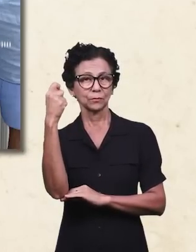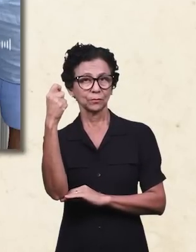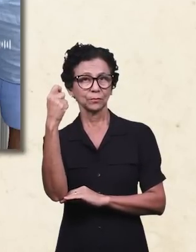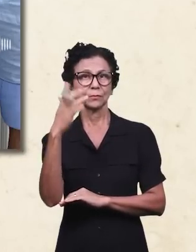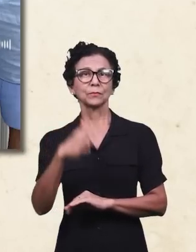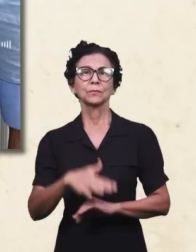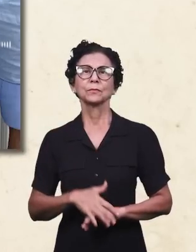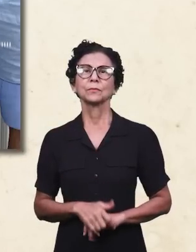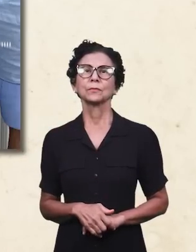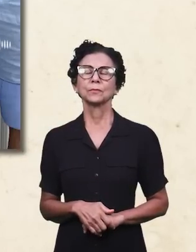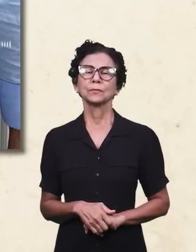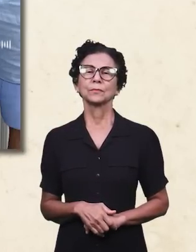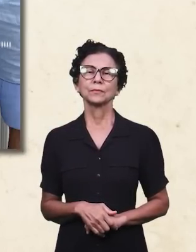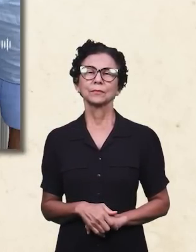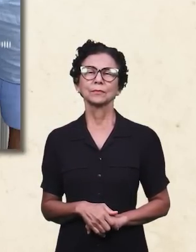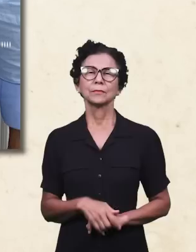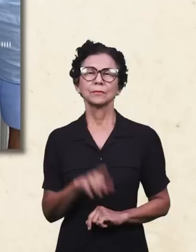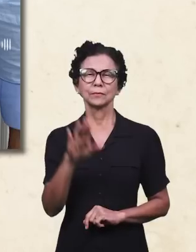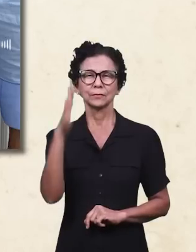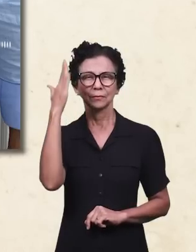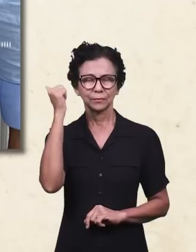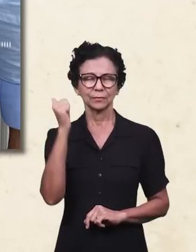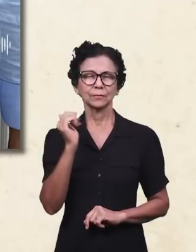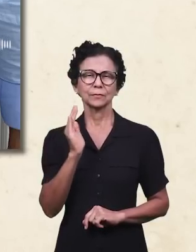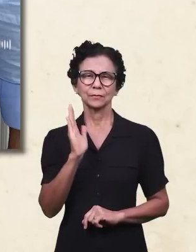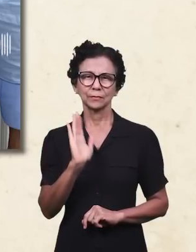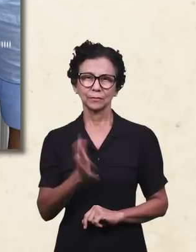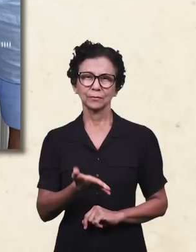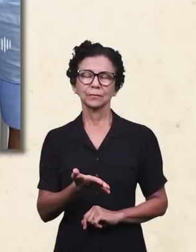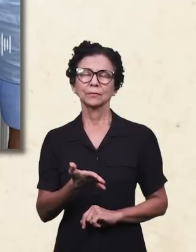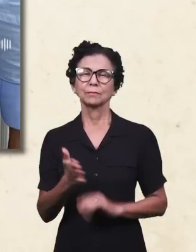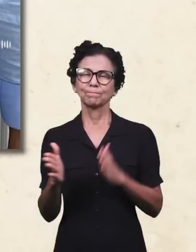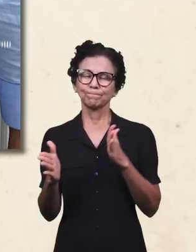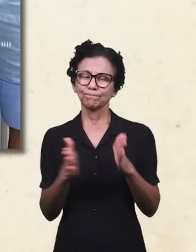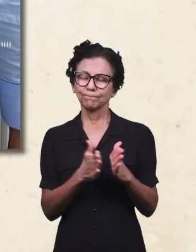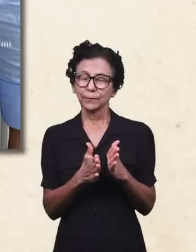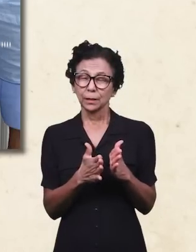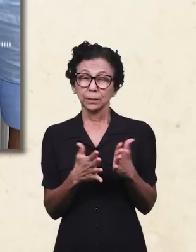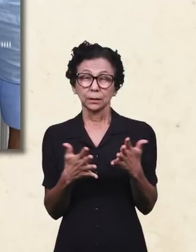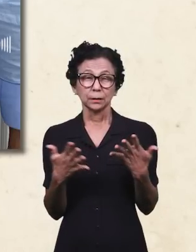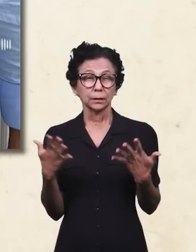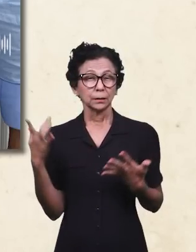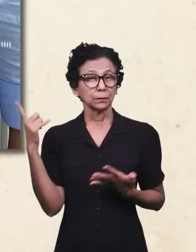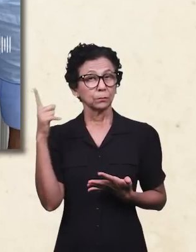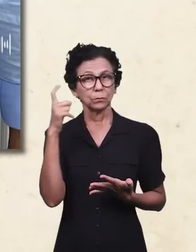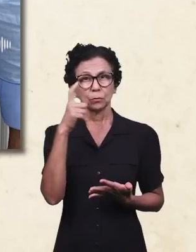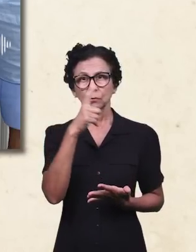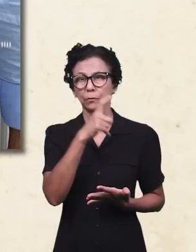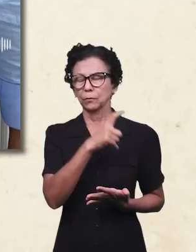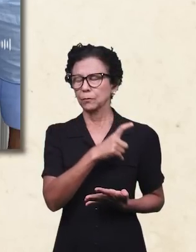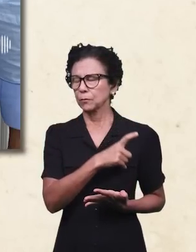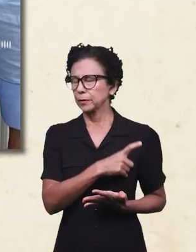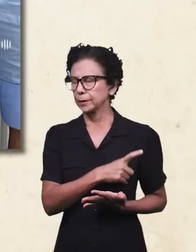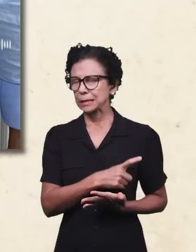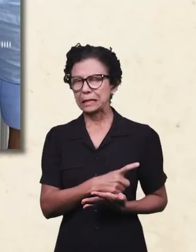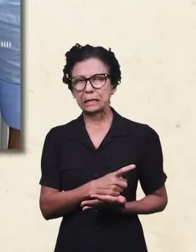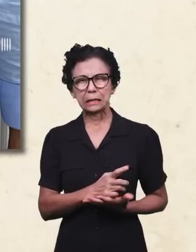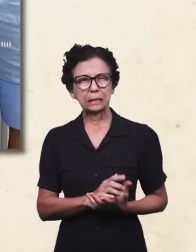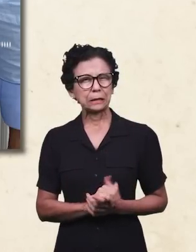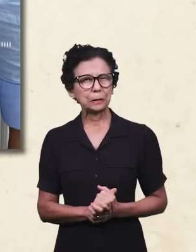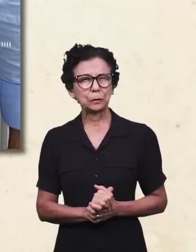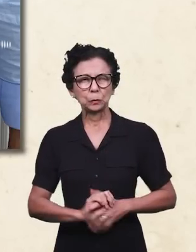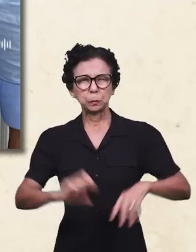Grande do Sul. Como muitos já sabem, estamos passando por um período extremamente difícil. Uma enchente